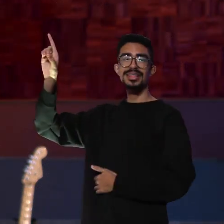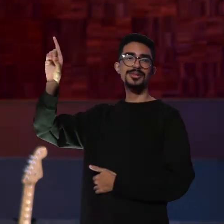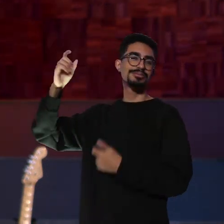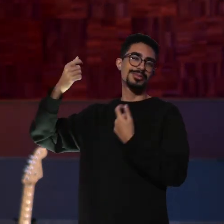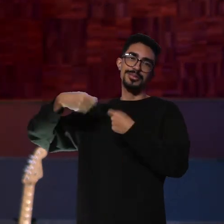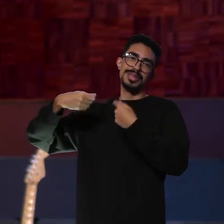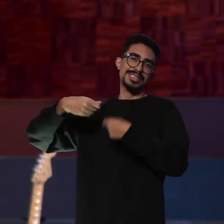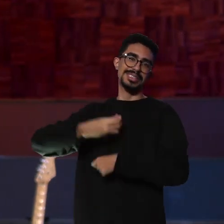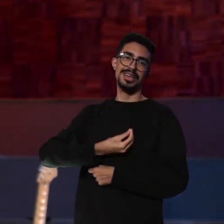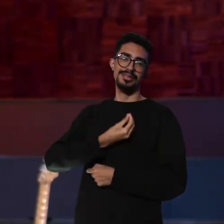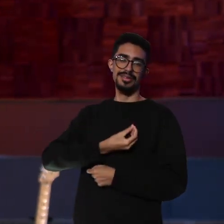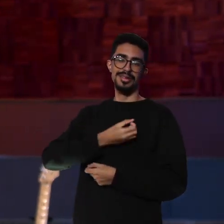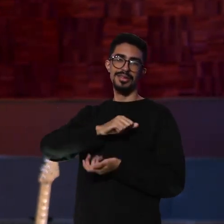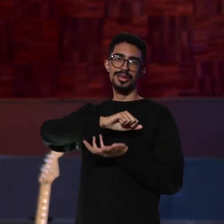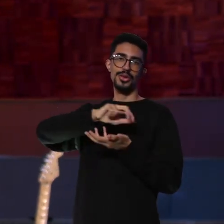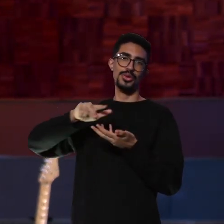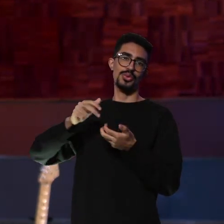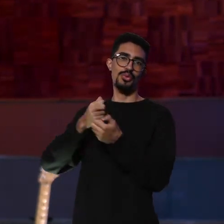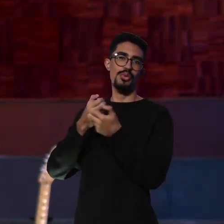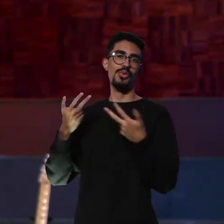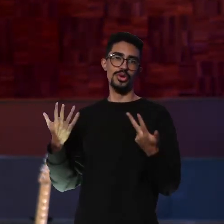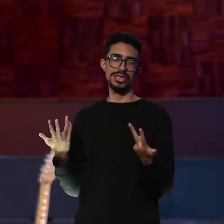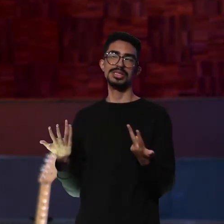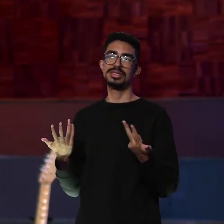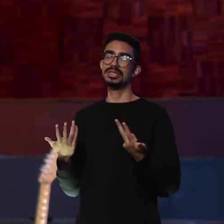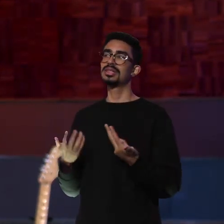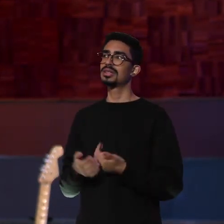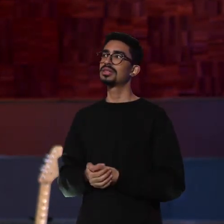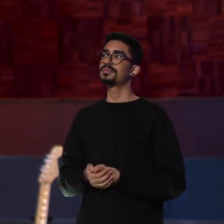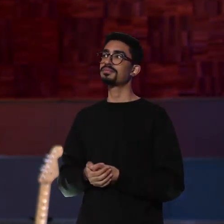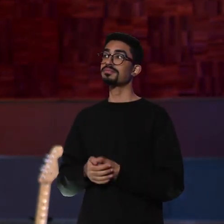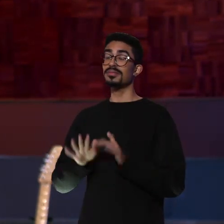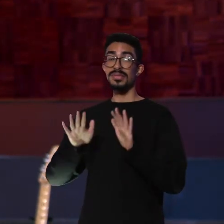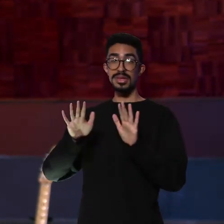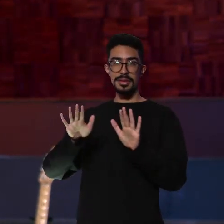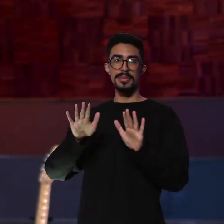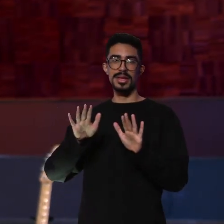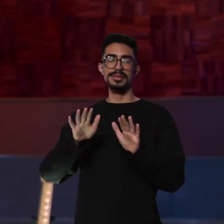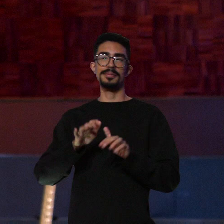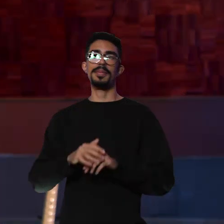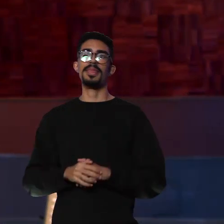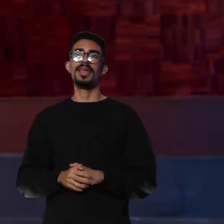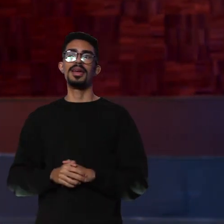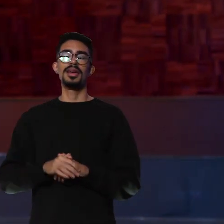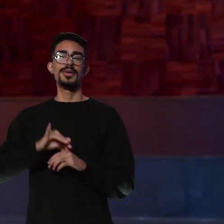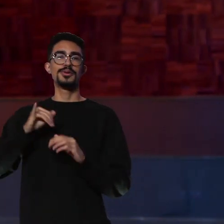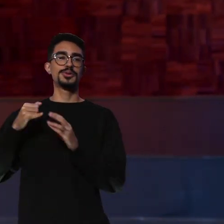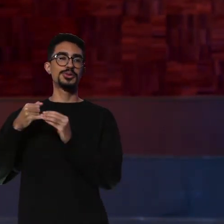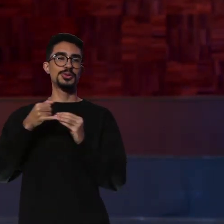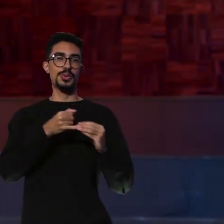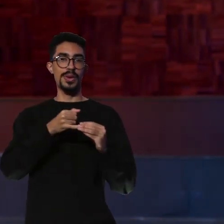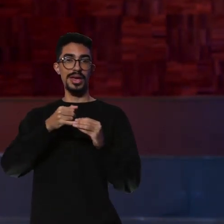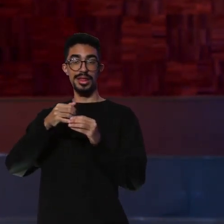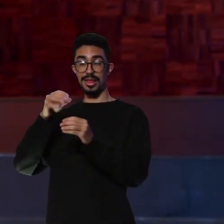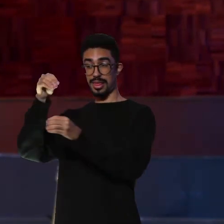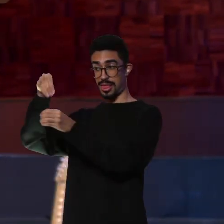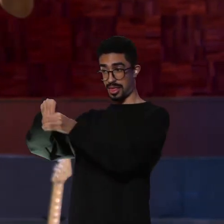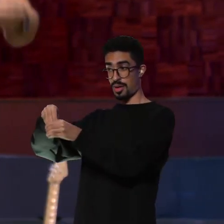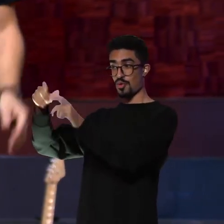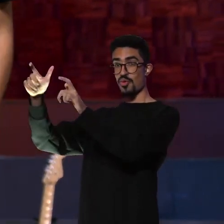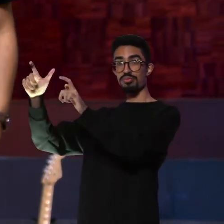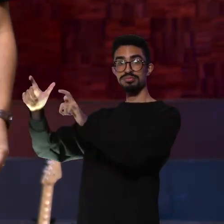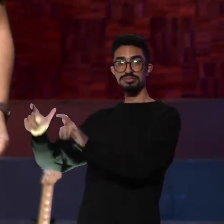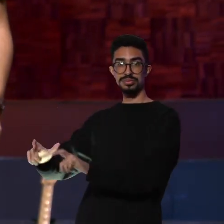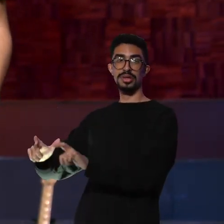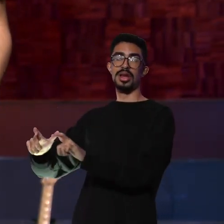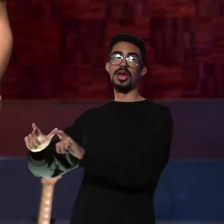Agora, um fato interessante na vida de José, por exemplo, é quando ele está na casa de Potifar e a esposa de Potifar começa a querer ter um caso